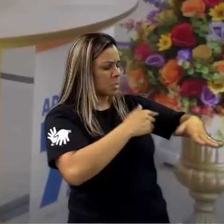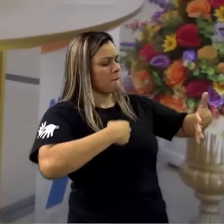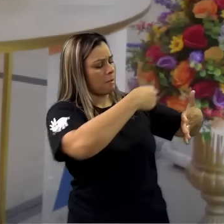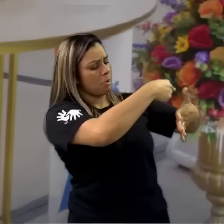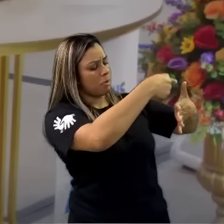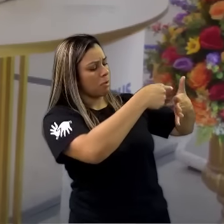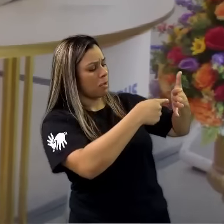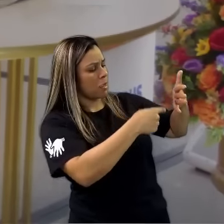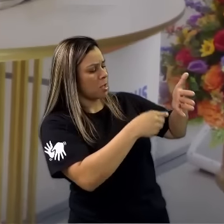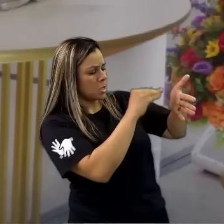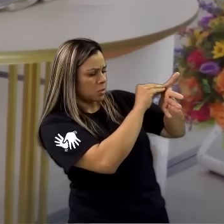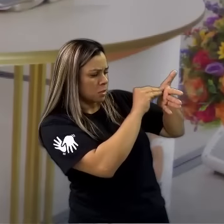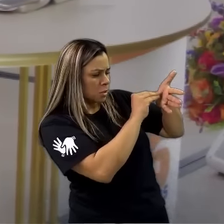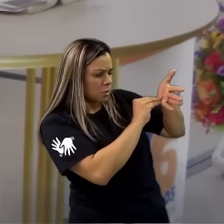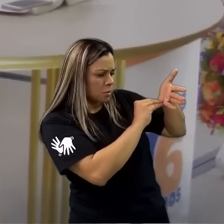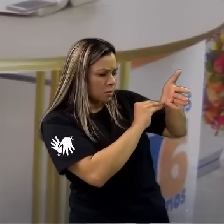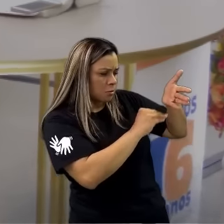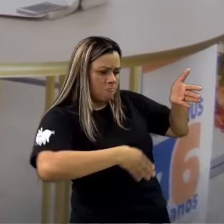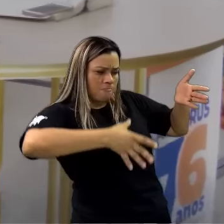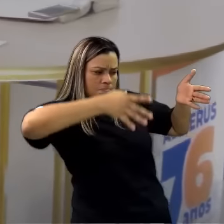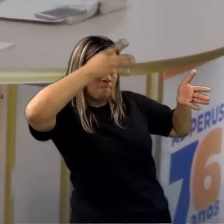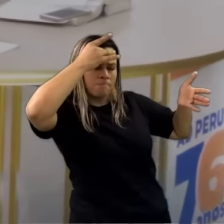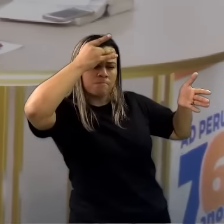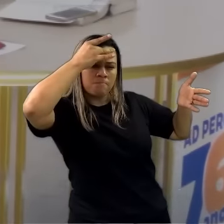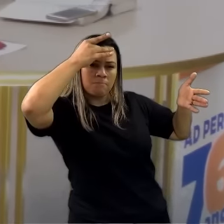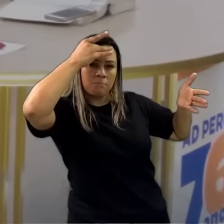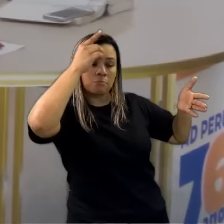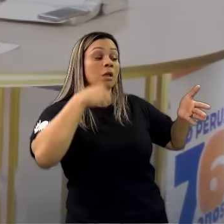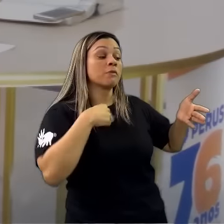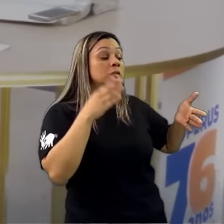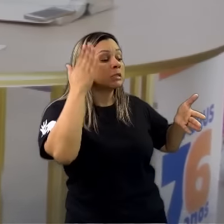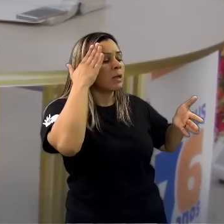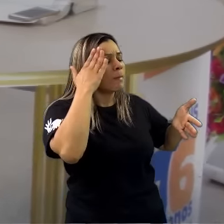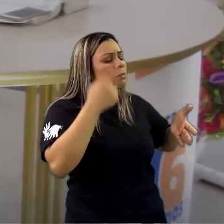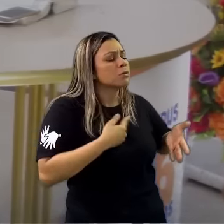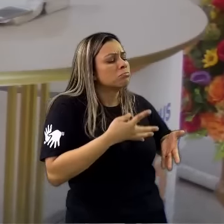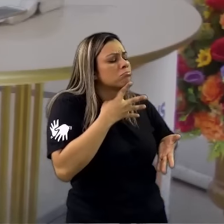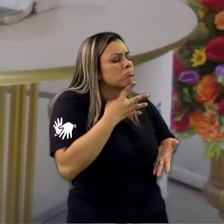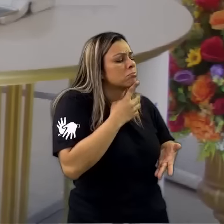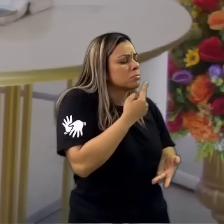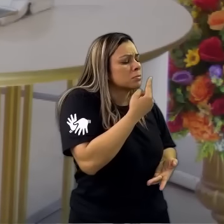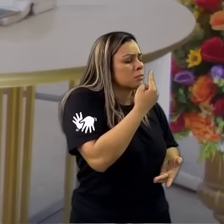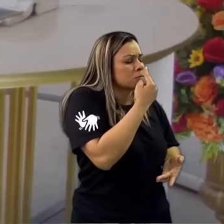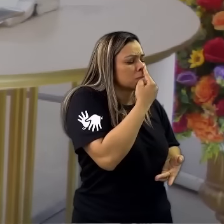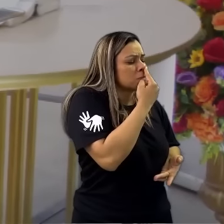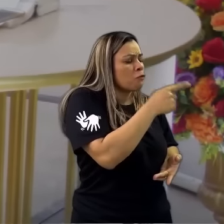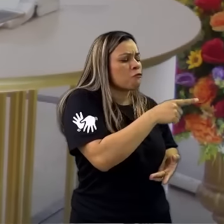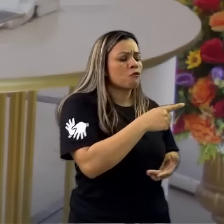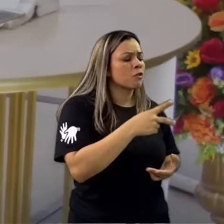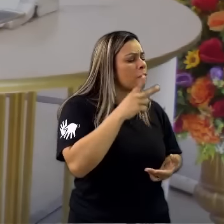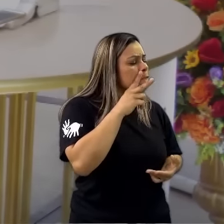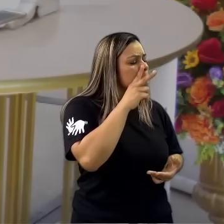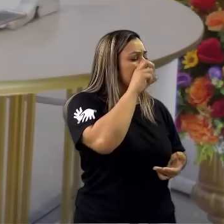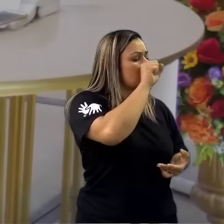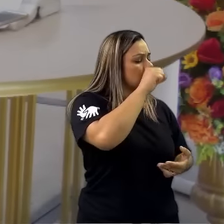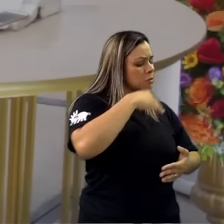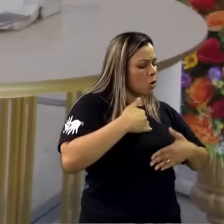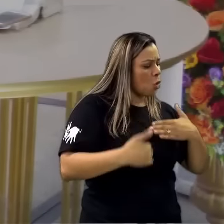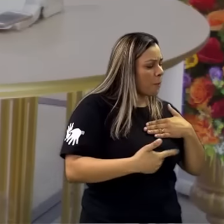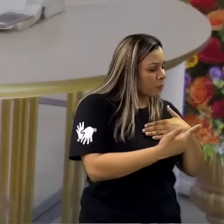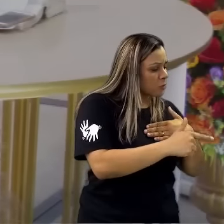de Mim segura o glória e prepare o melhor mas para tu saber que eu te conheço tu não tem força de sair da tua casa e na minha mas não